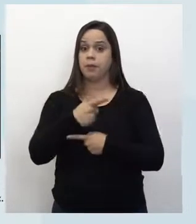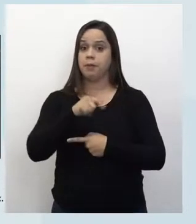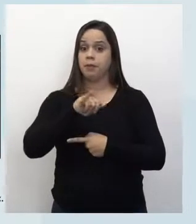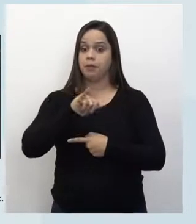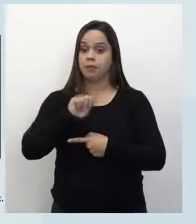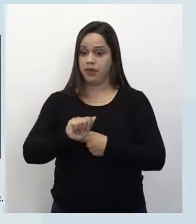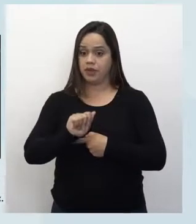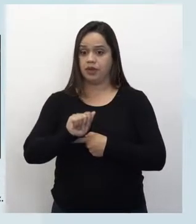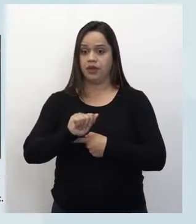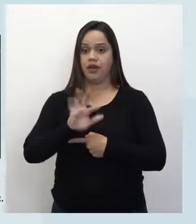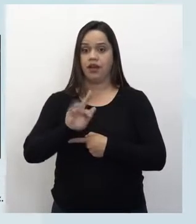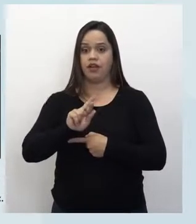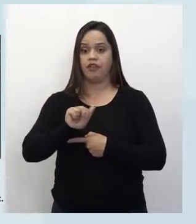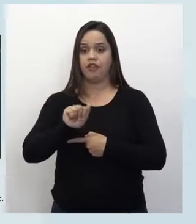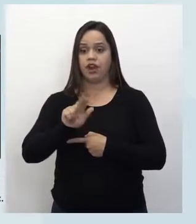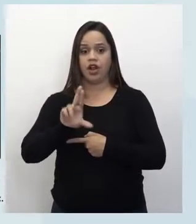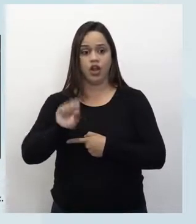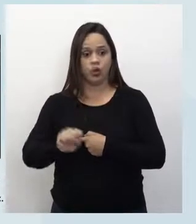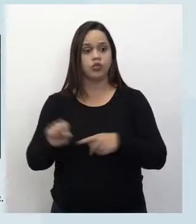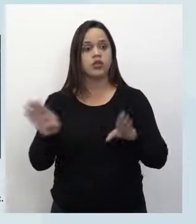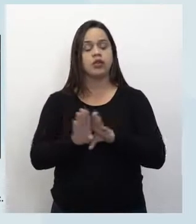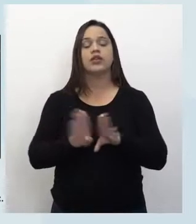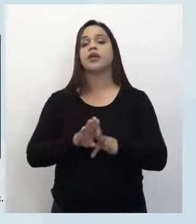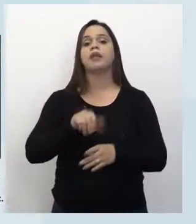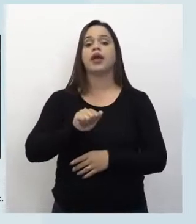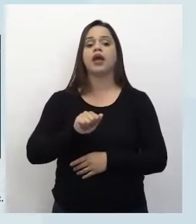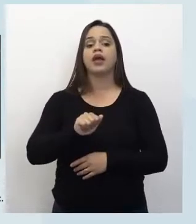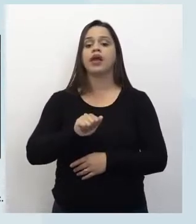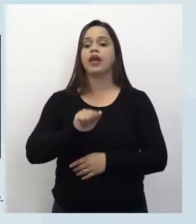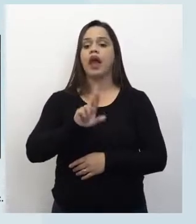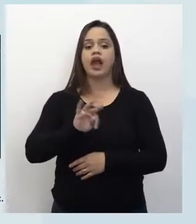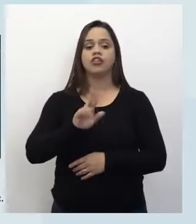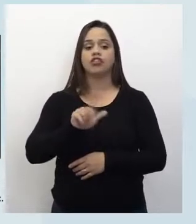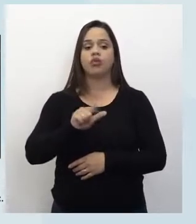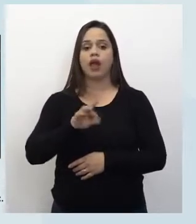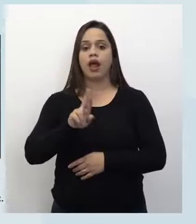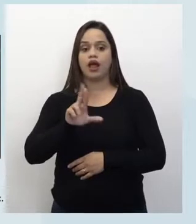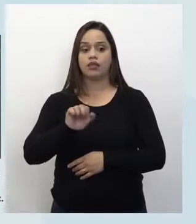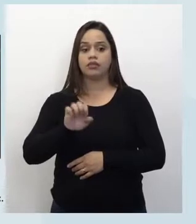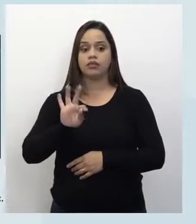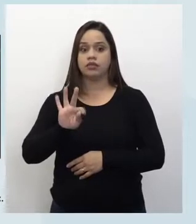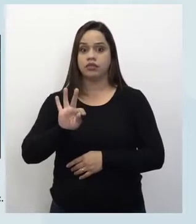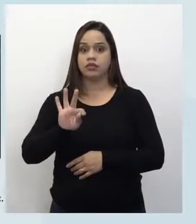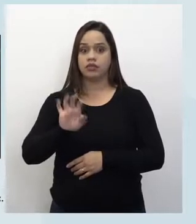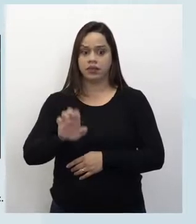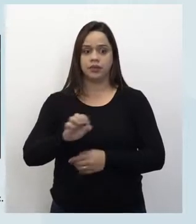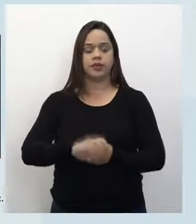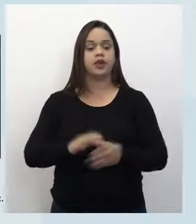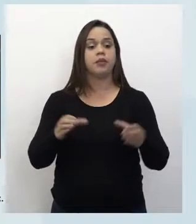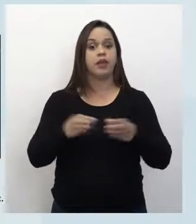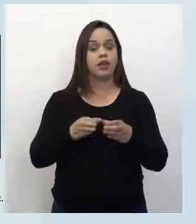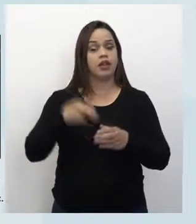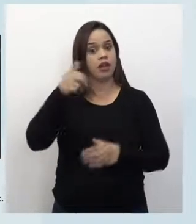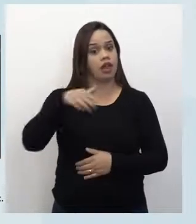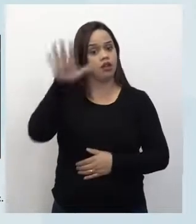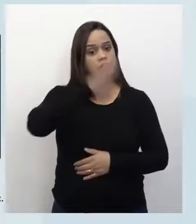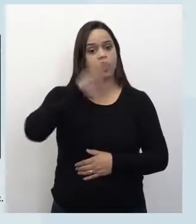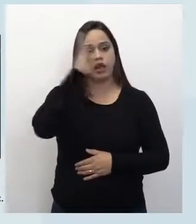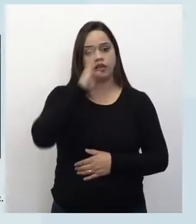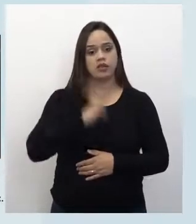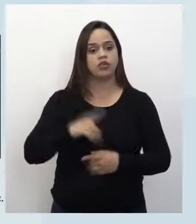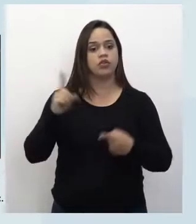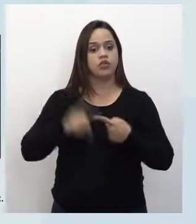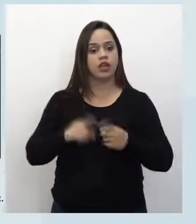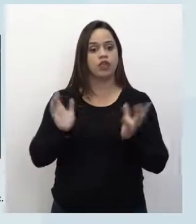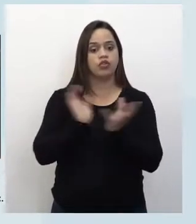muito bacanas. Nacionais, Grupo Giramundo, que é de Belo Horizonte, Grupo Sobrevento, que é de São